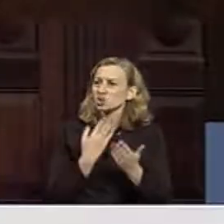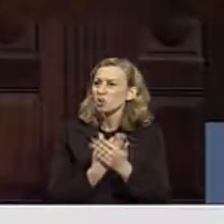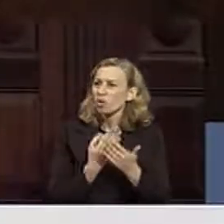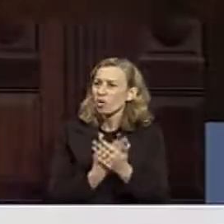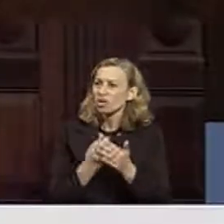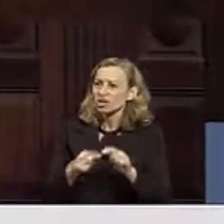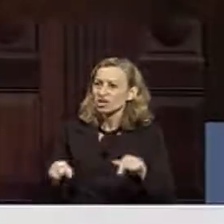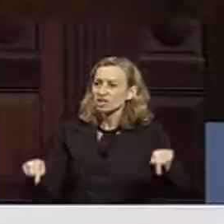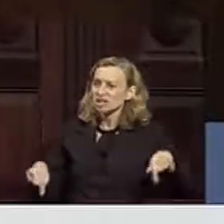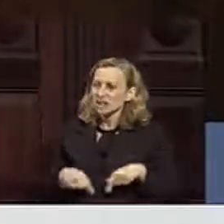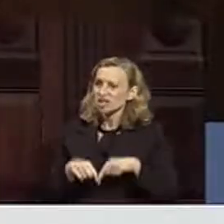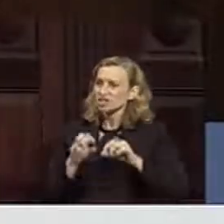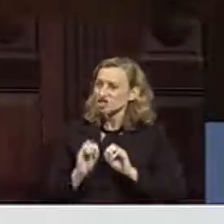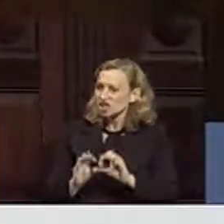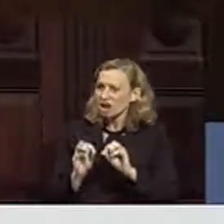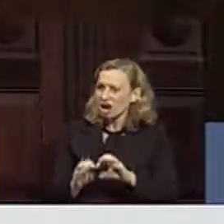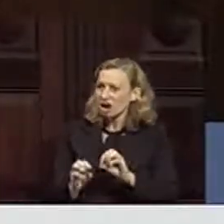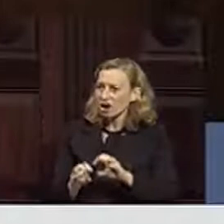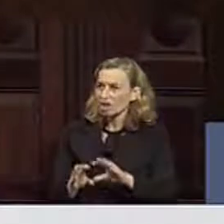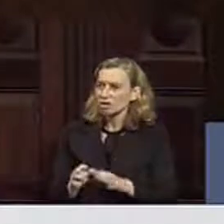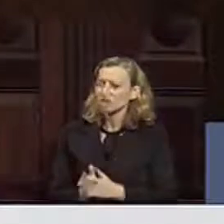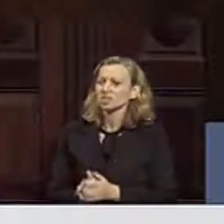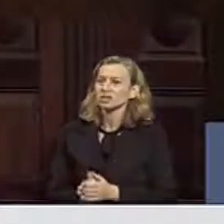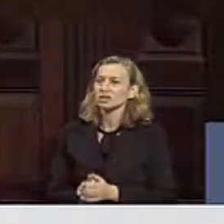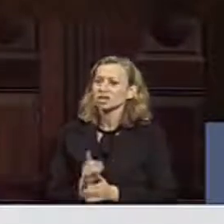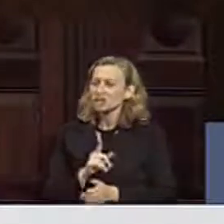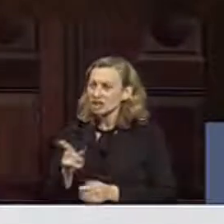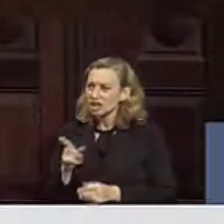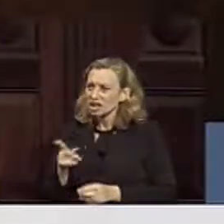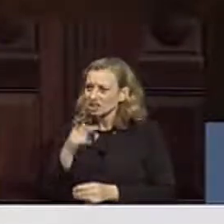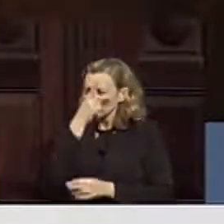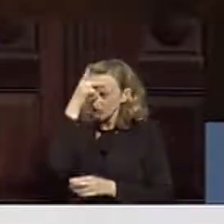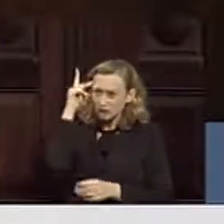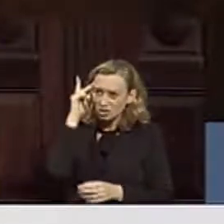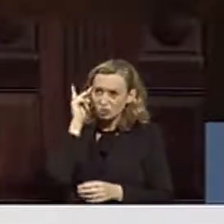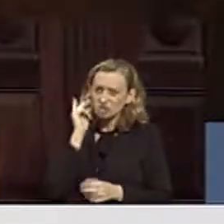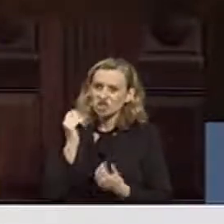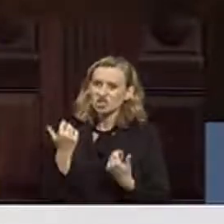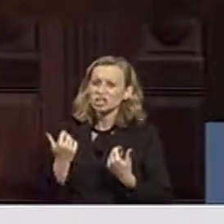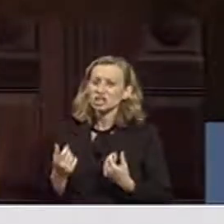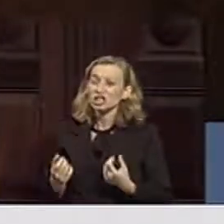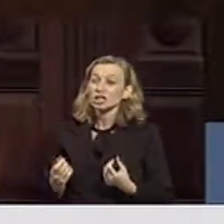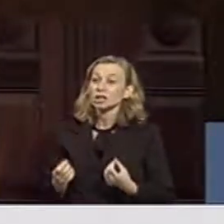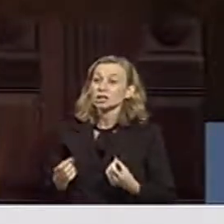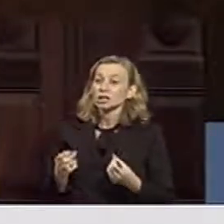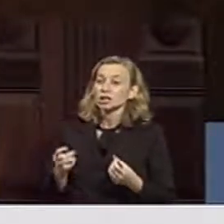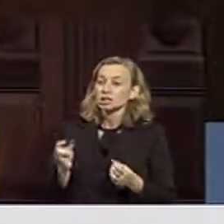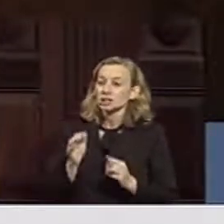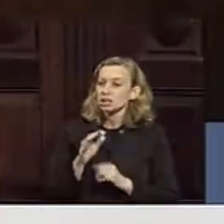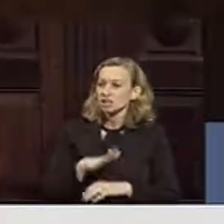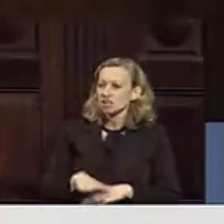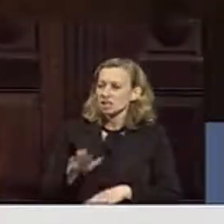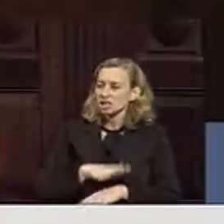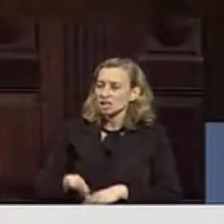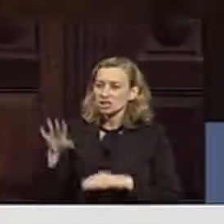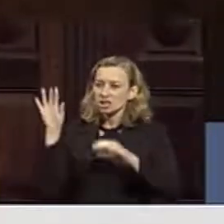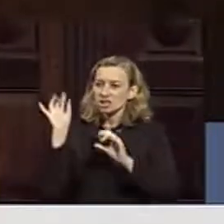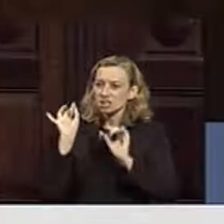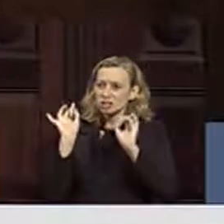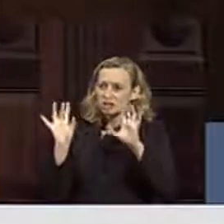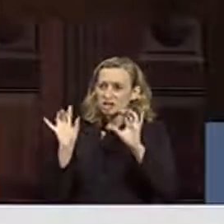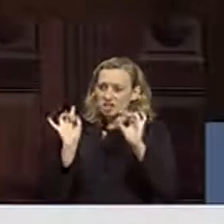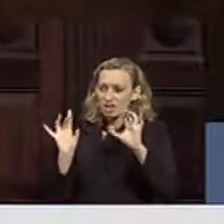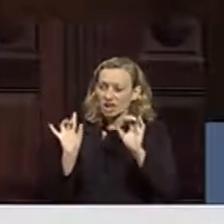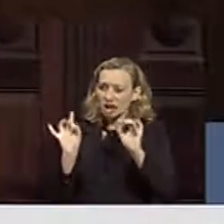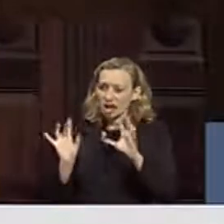com professores de apoio para que aquelas pessoas, aquelas crianças com necessidades especiais, possam ter o